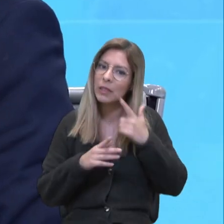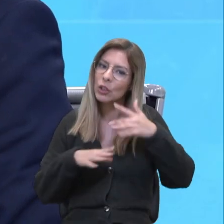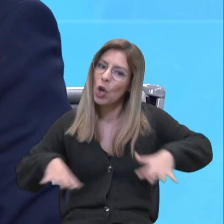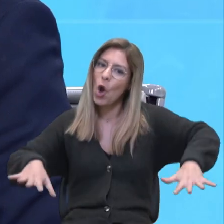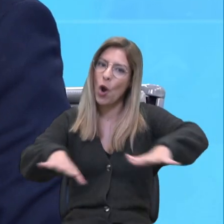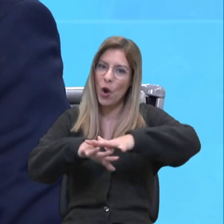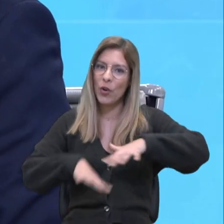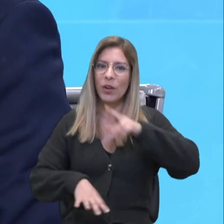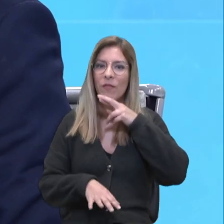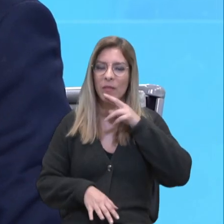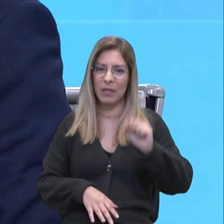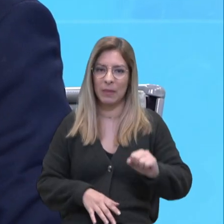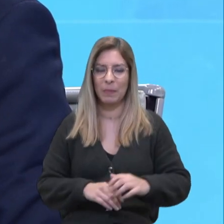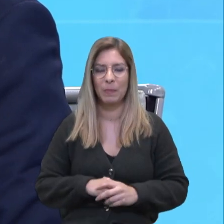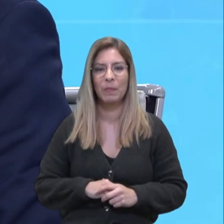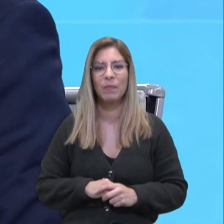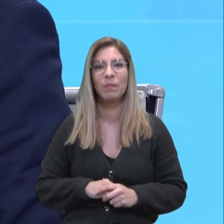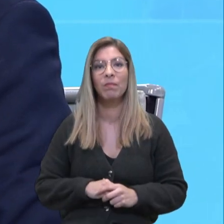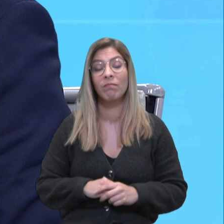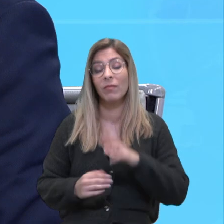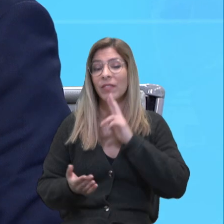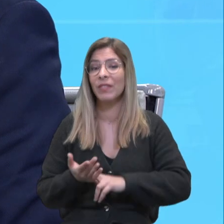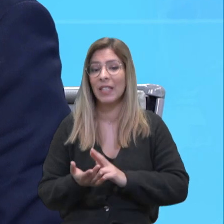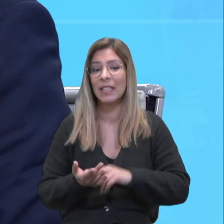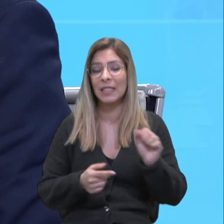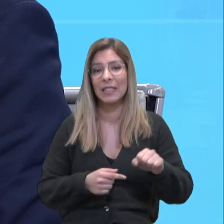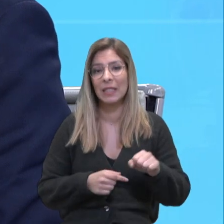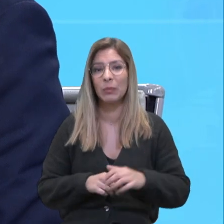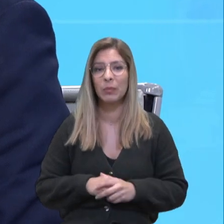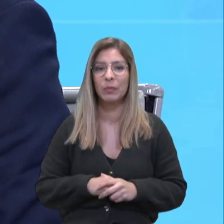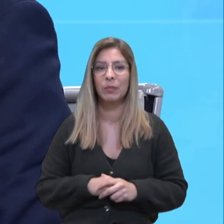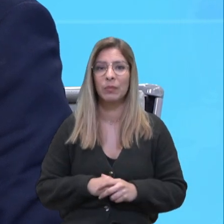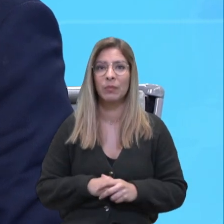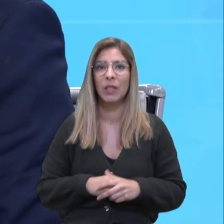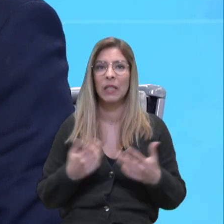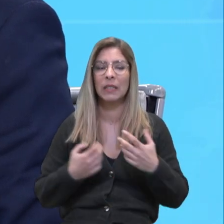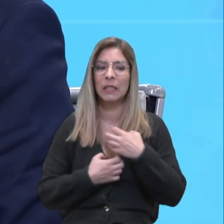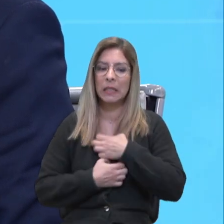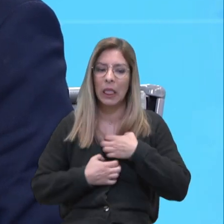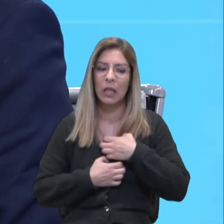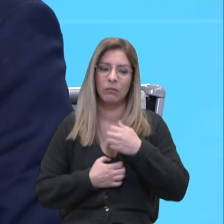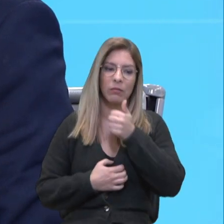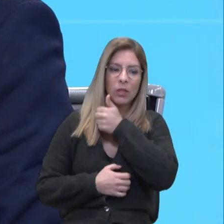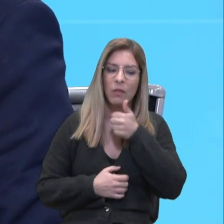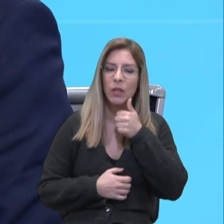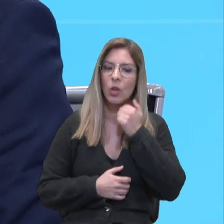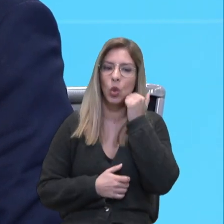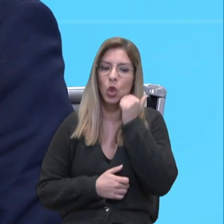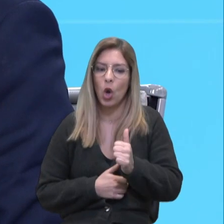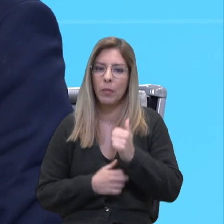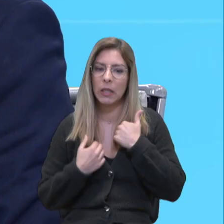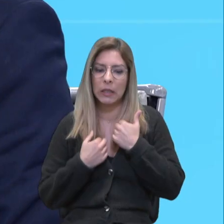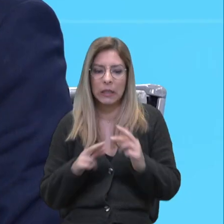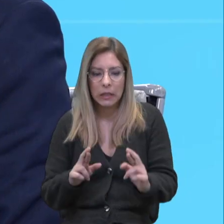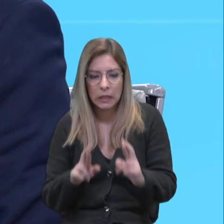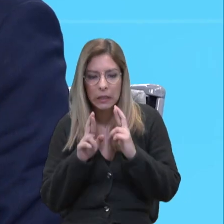é? É verdade que nos momentos de maior dor, maior sofrimento, a palavra de esperança é